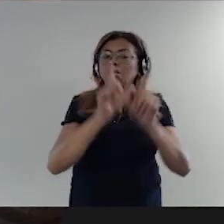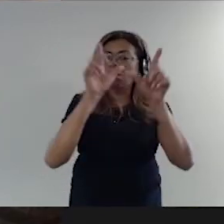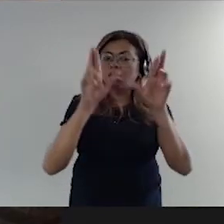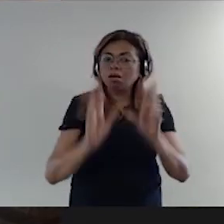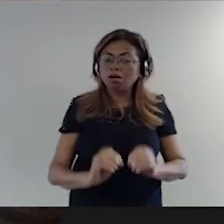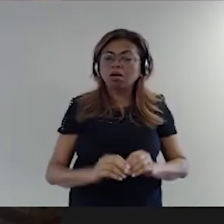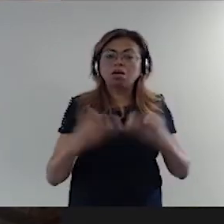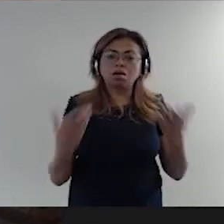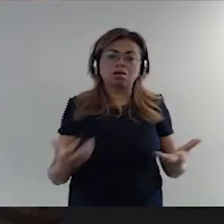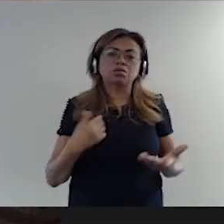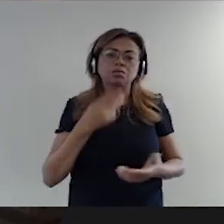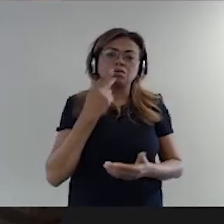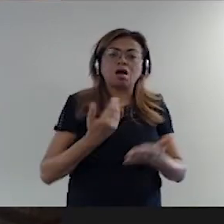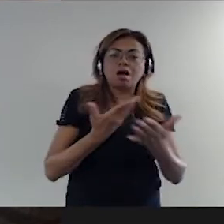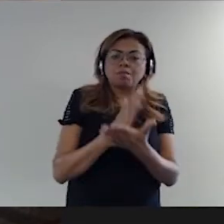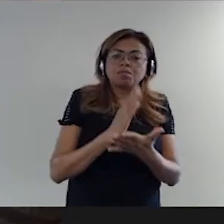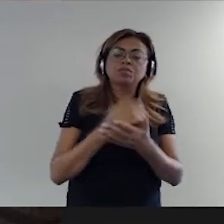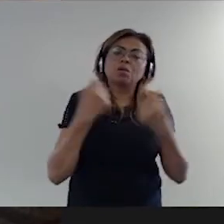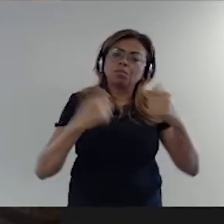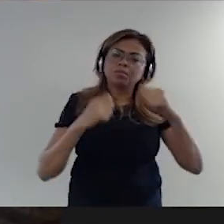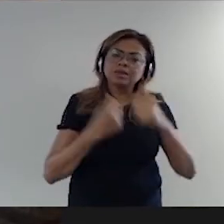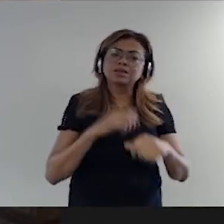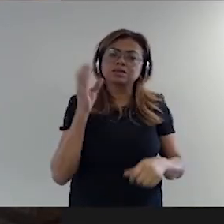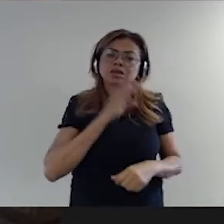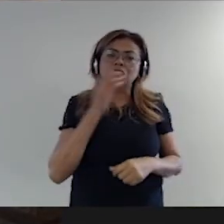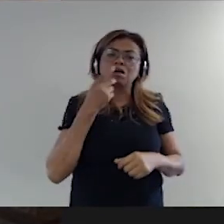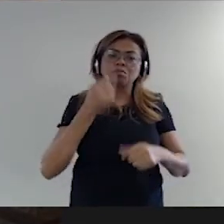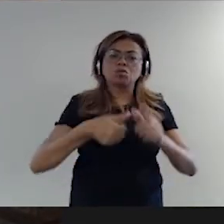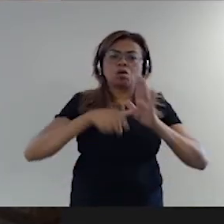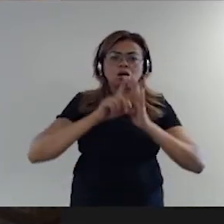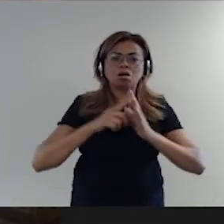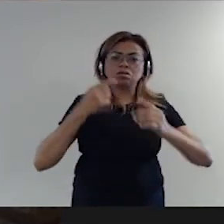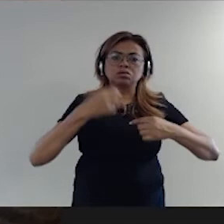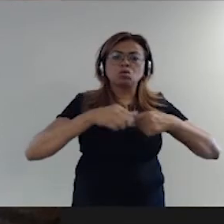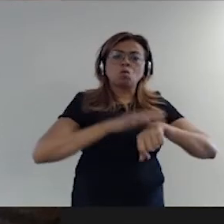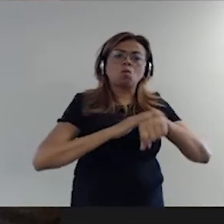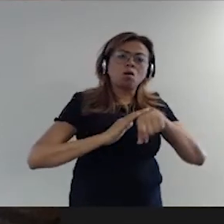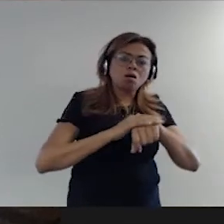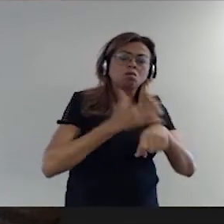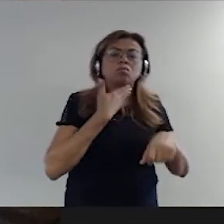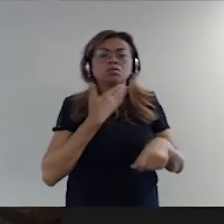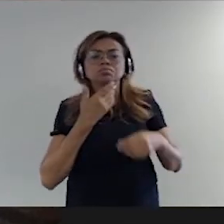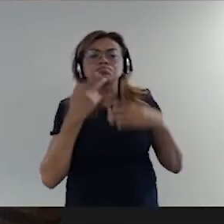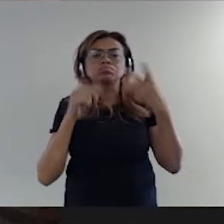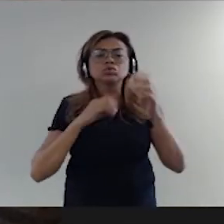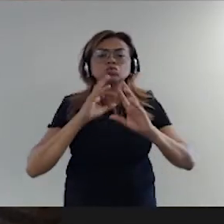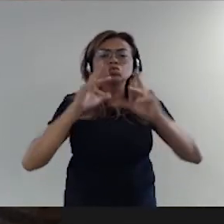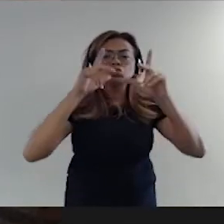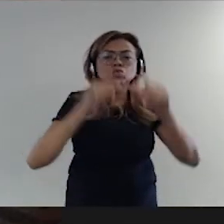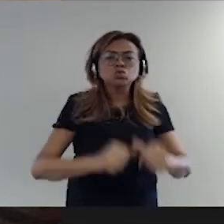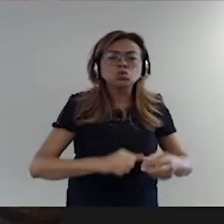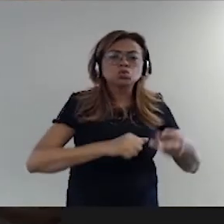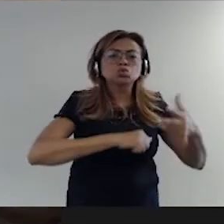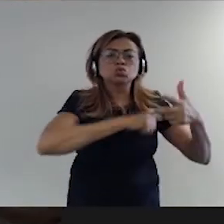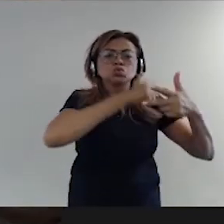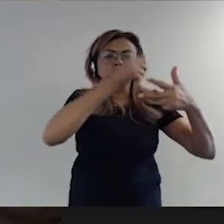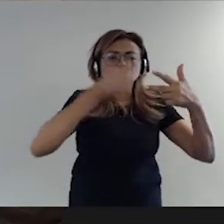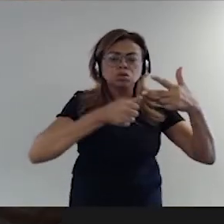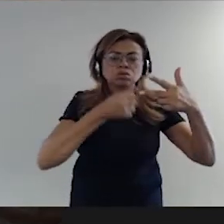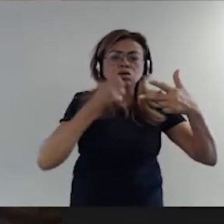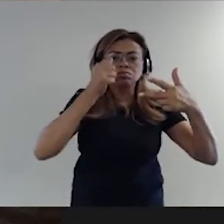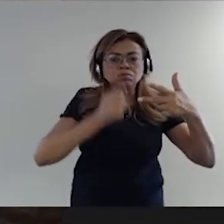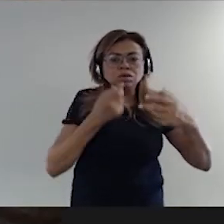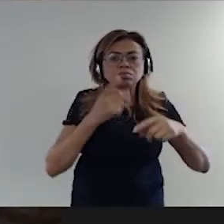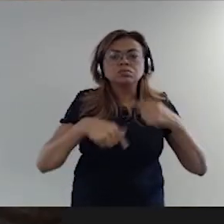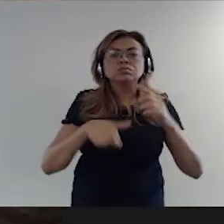obviamente, a aprovação precisa ser precedida de um diálogo com todos os setores do Poder Judiciário e da advocacia. Quero primeiro